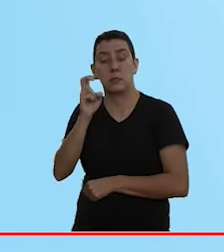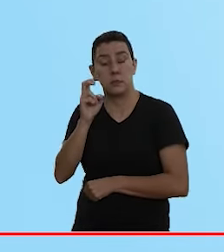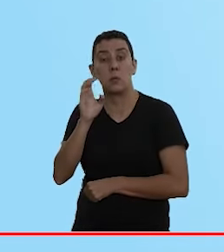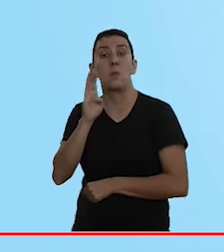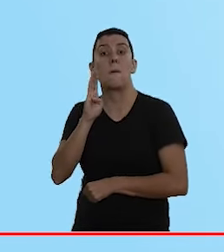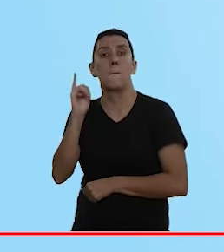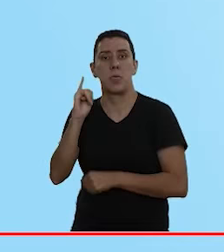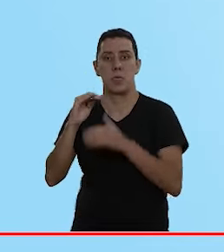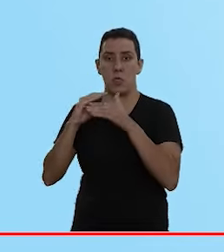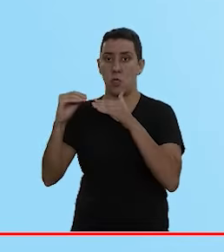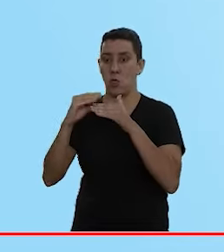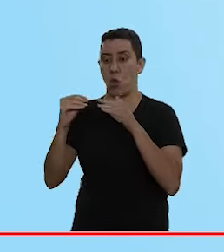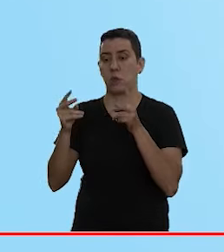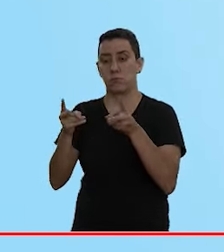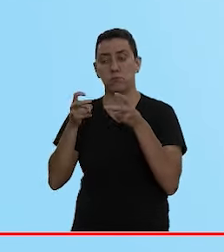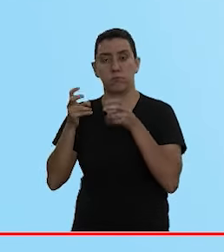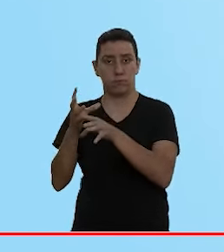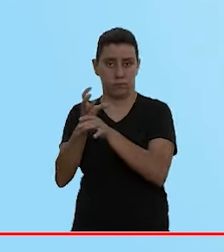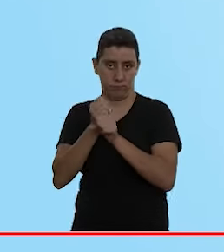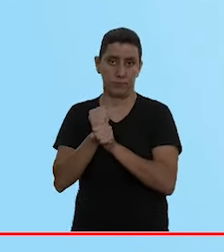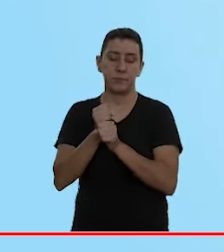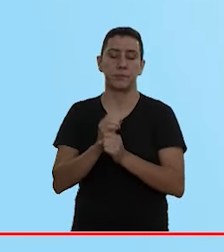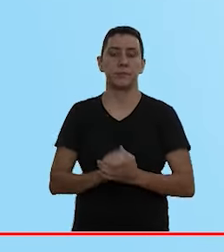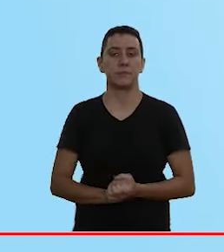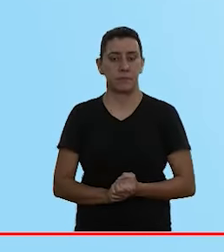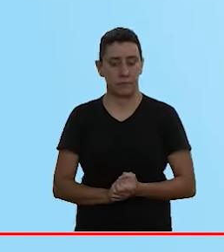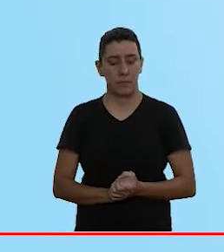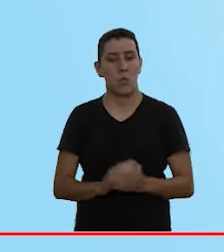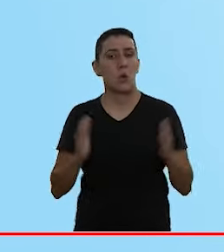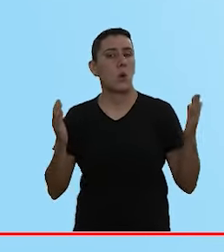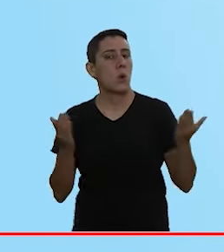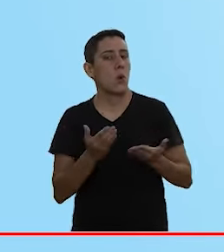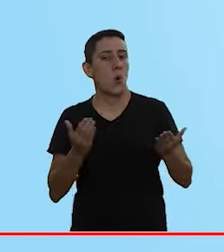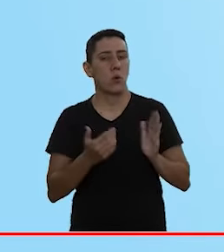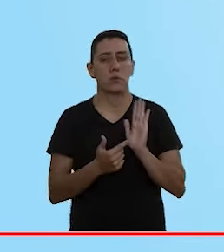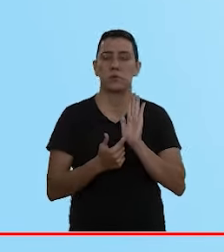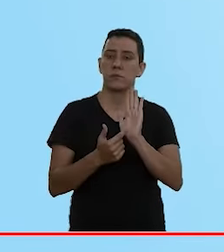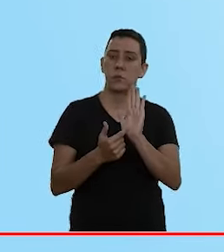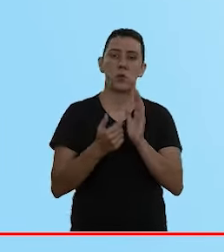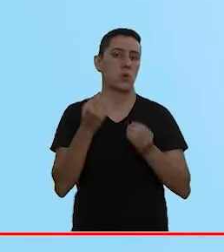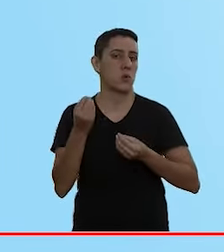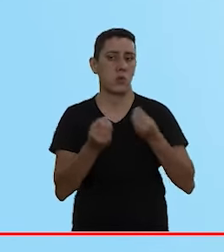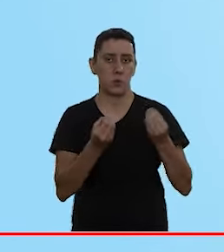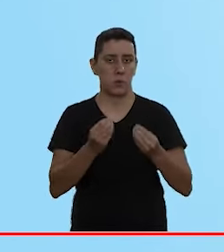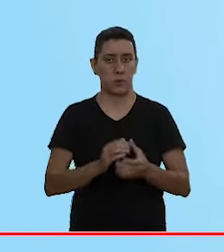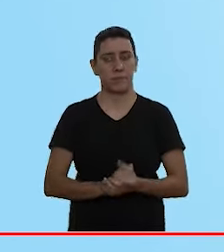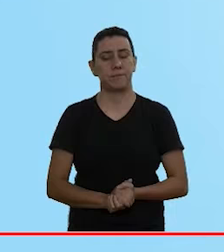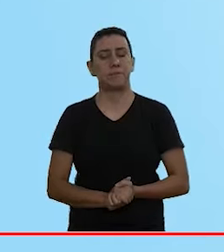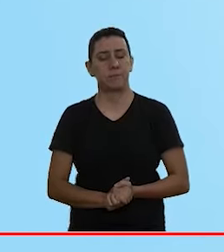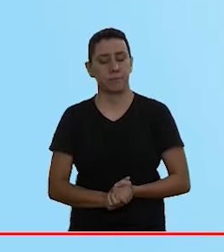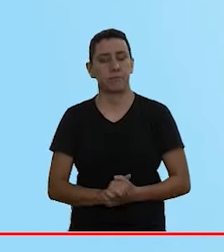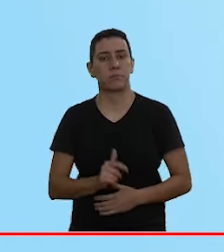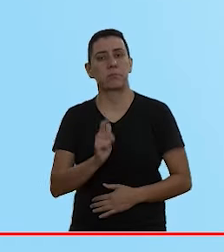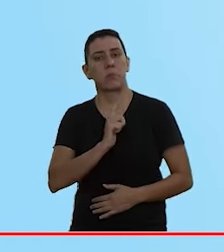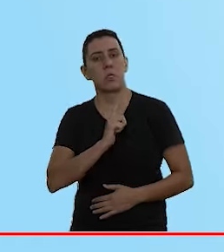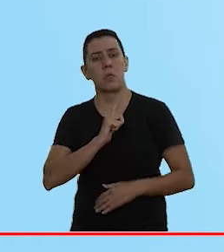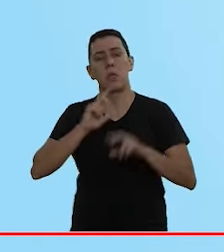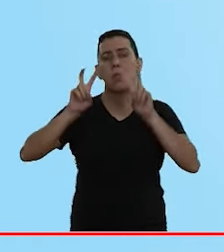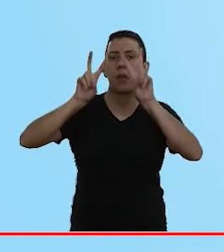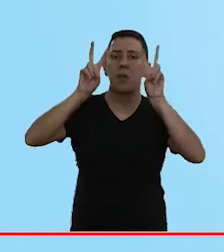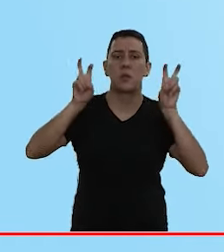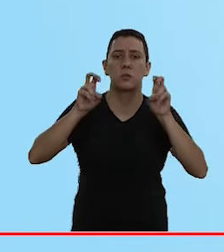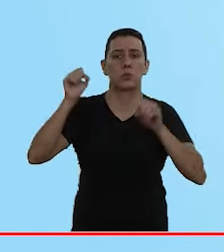receita. Bom, indo para a nossa agenda de hoje. Vou começar aqui introduzindo o assunto, né, sobre energia